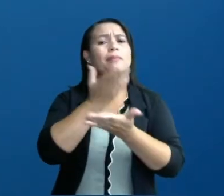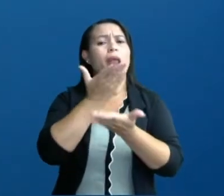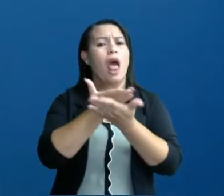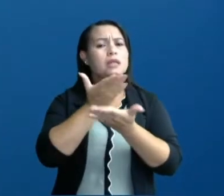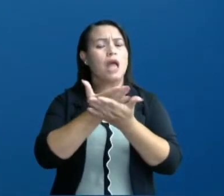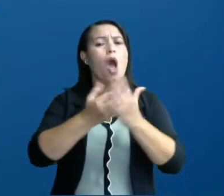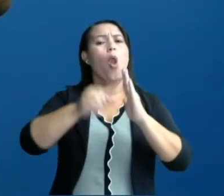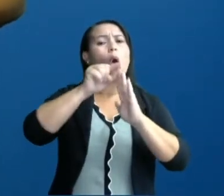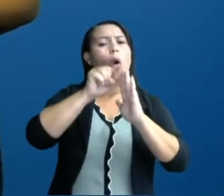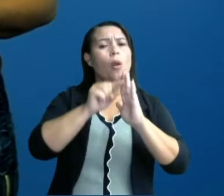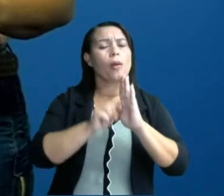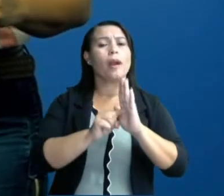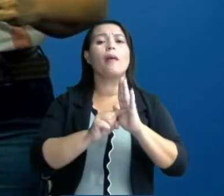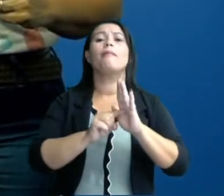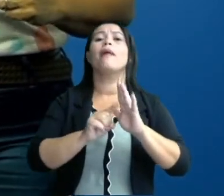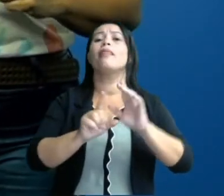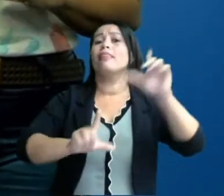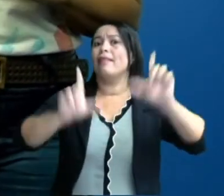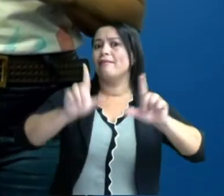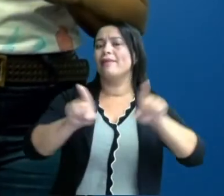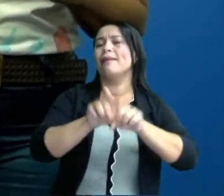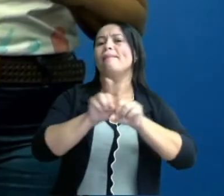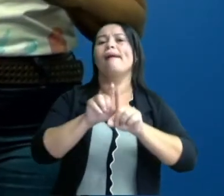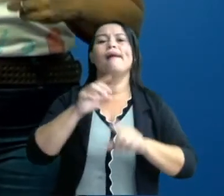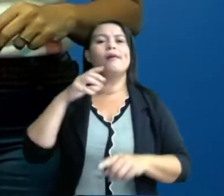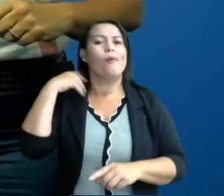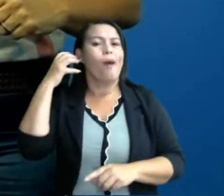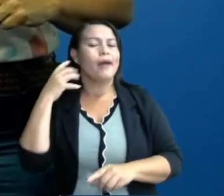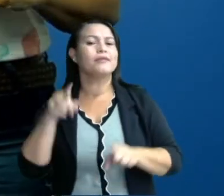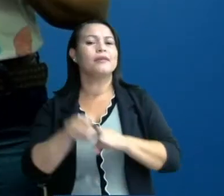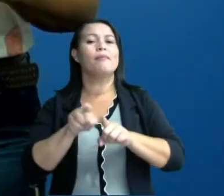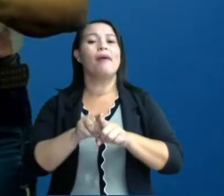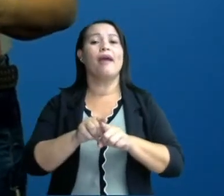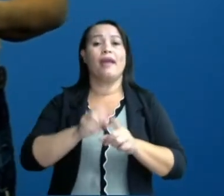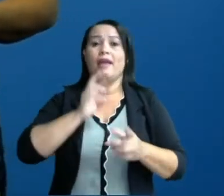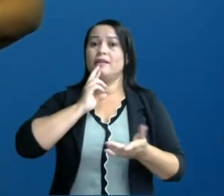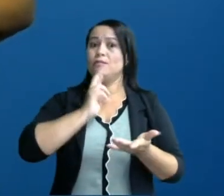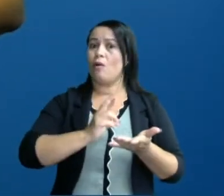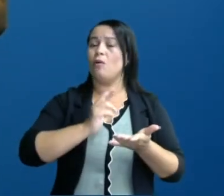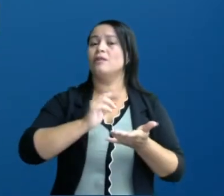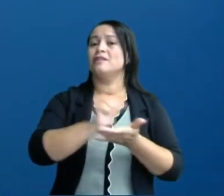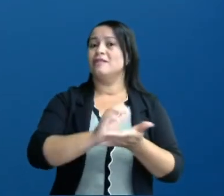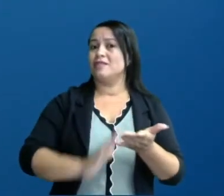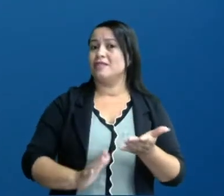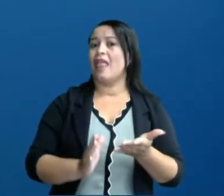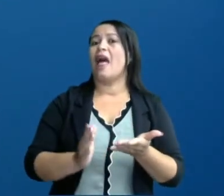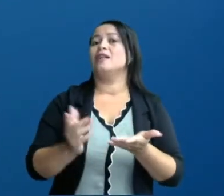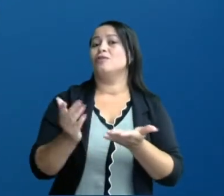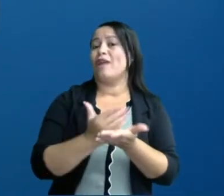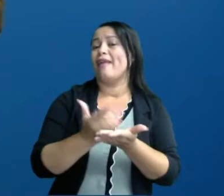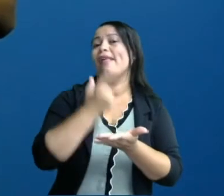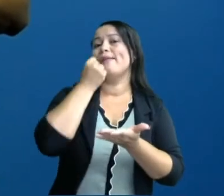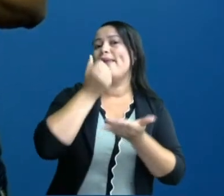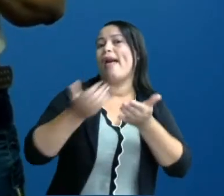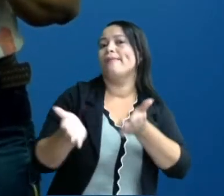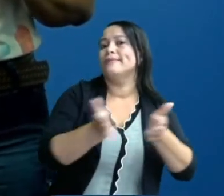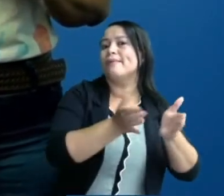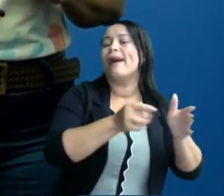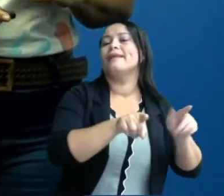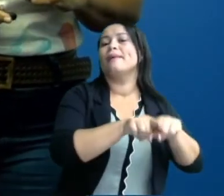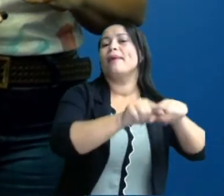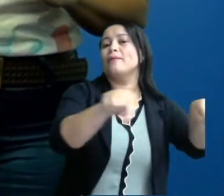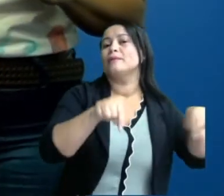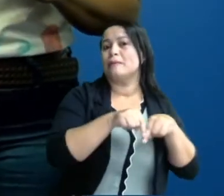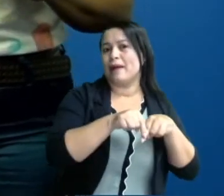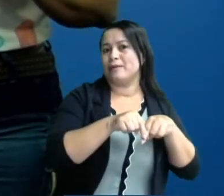das aulas do rádio e da TV, que realizem as atividades, separem o material, o espaço e revisem sempre